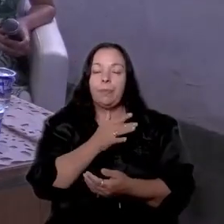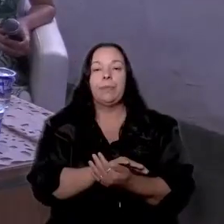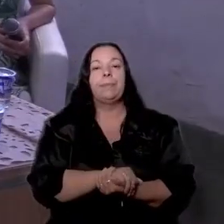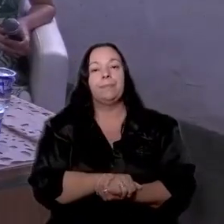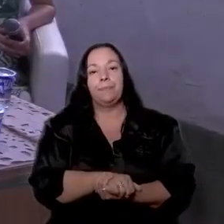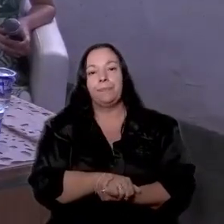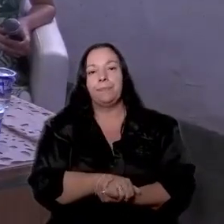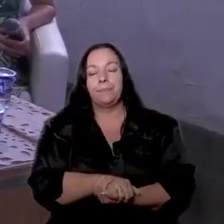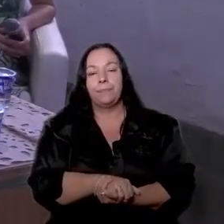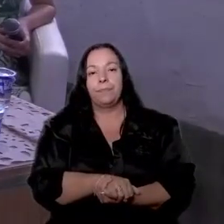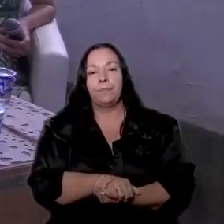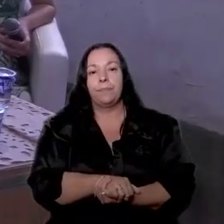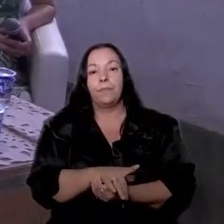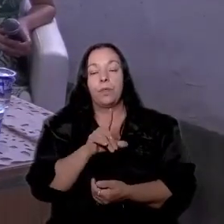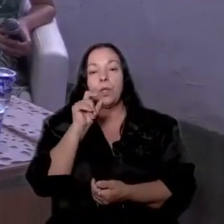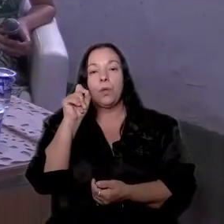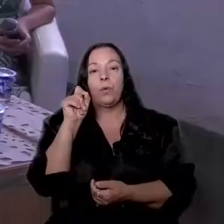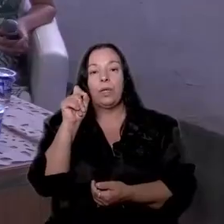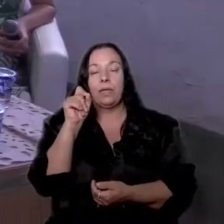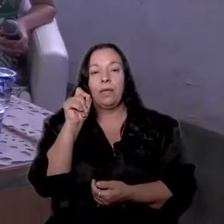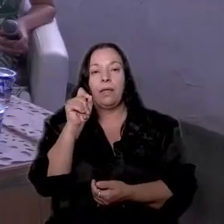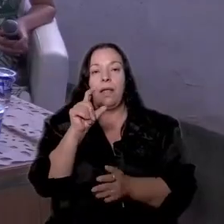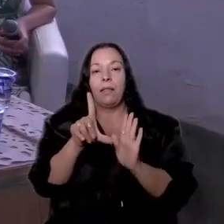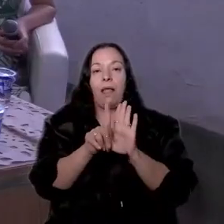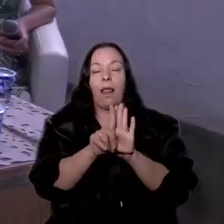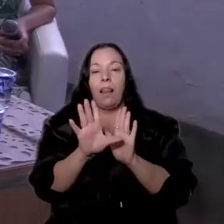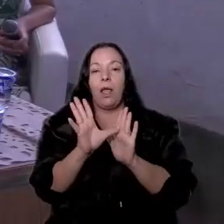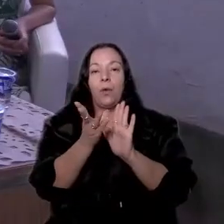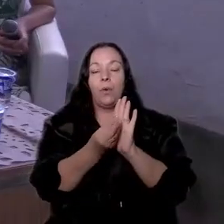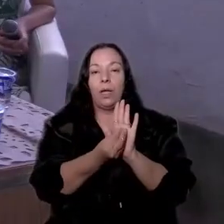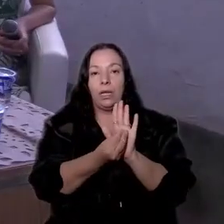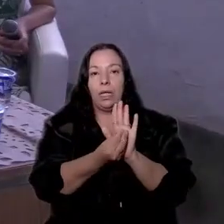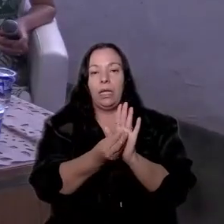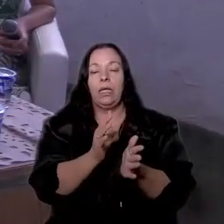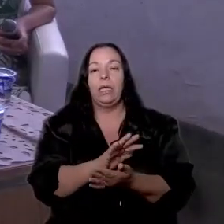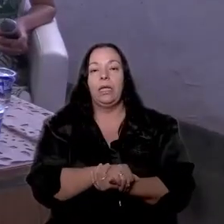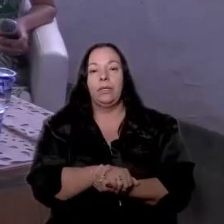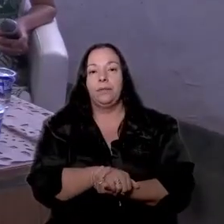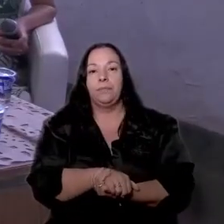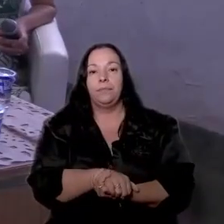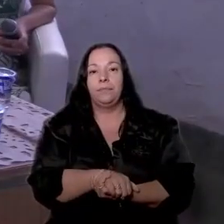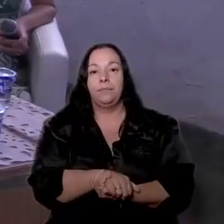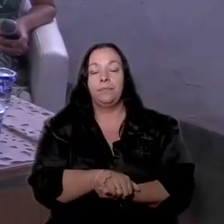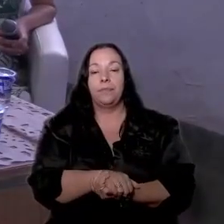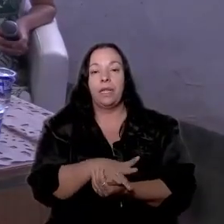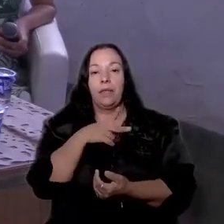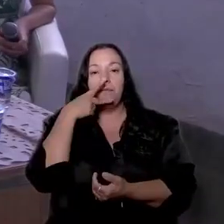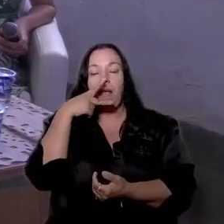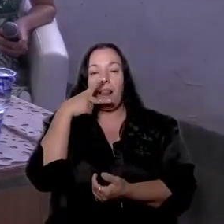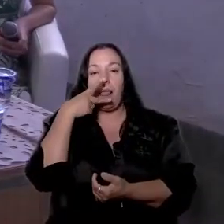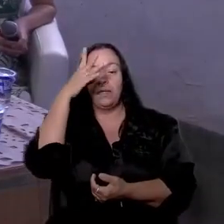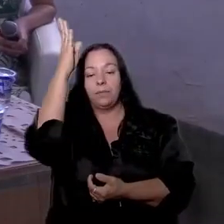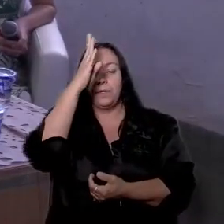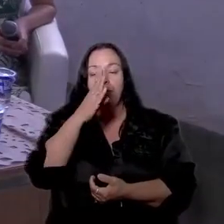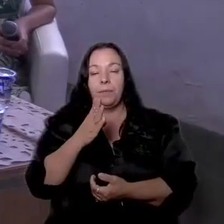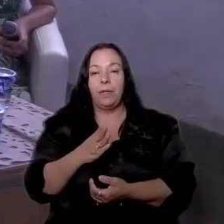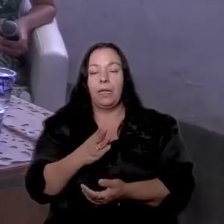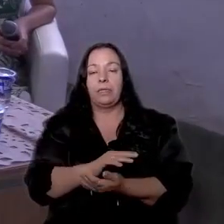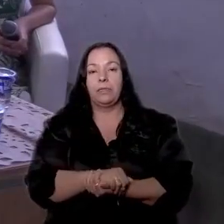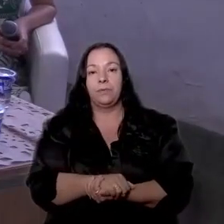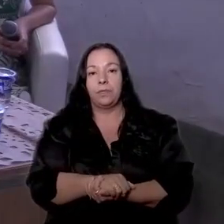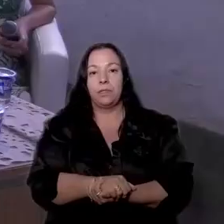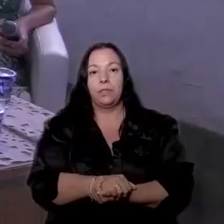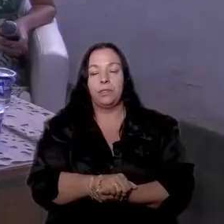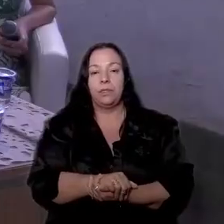aqui sobre o que é essa nacionalização da Lei Rouanet, que a ministra Margarete Menezes tanto tem falado pelo Brasil afora, e foi uma das